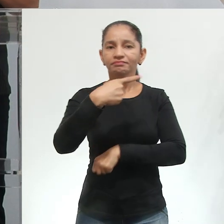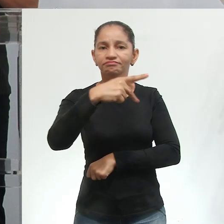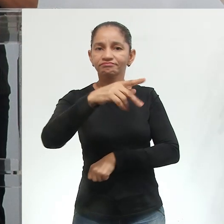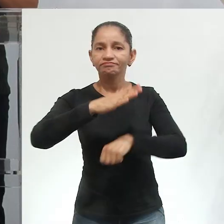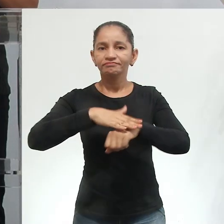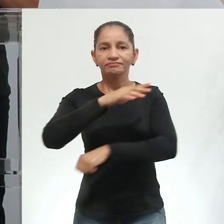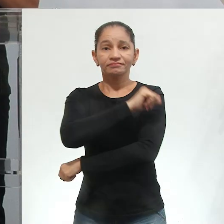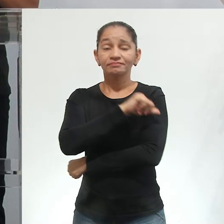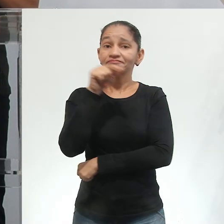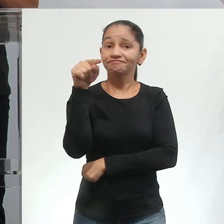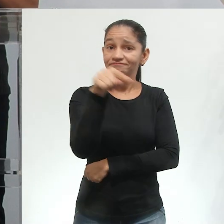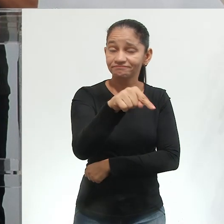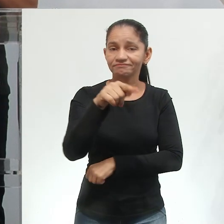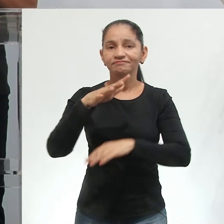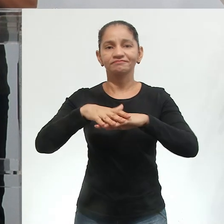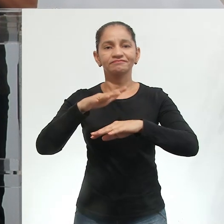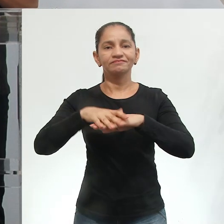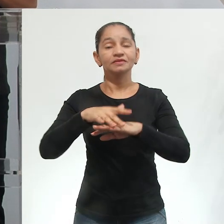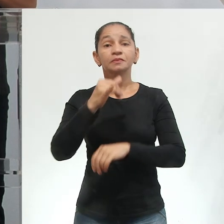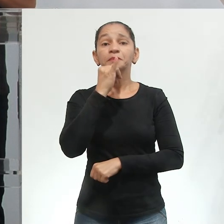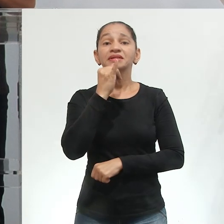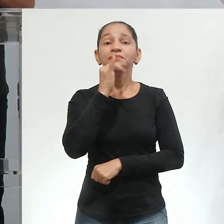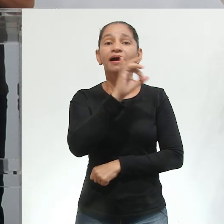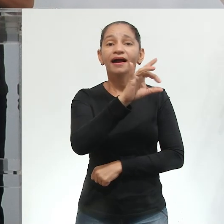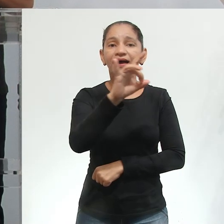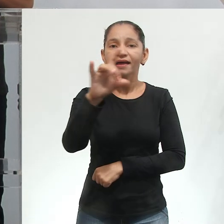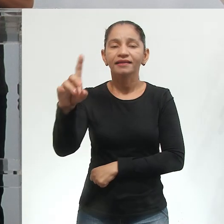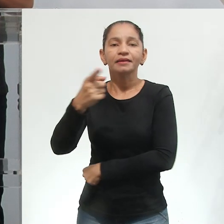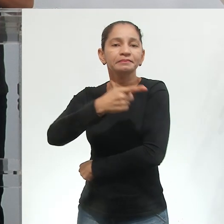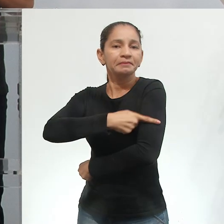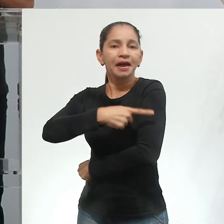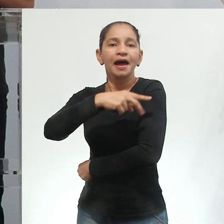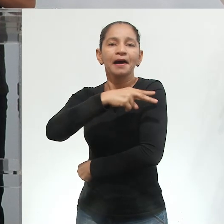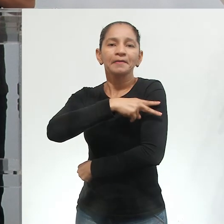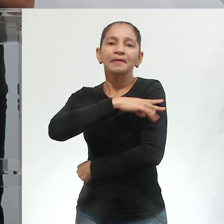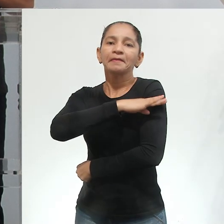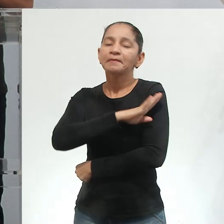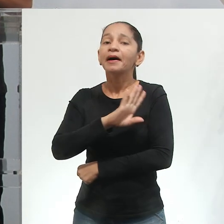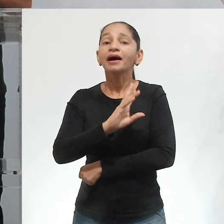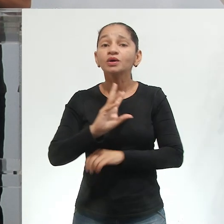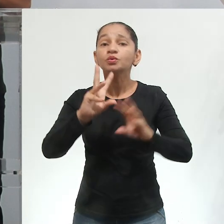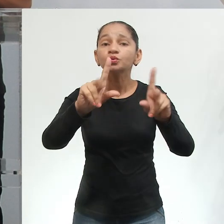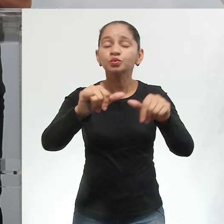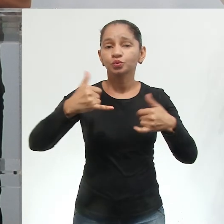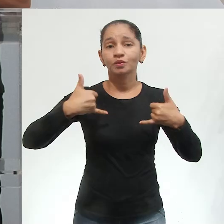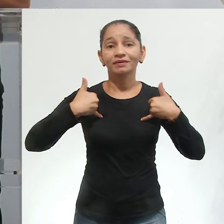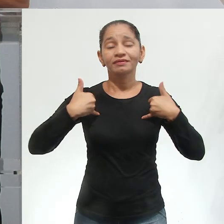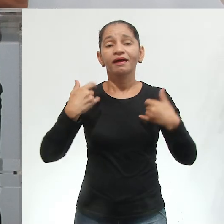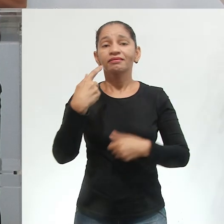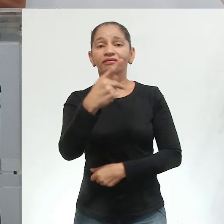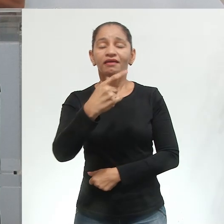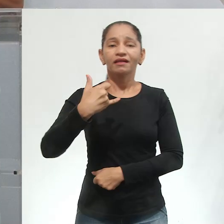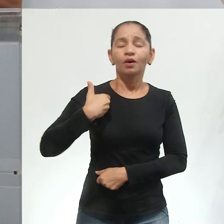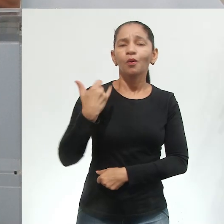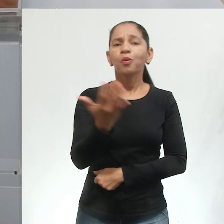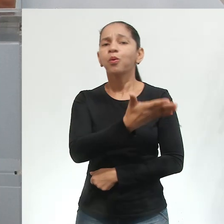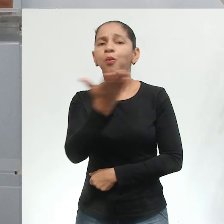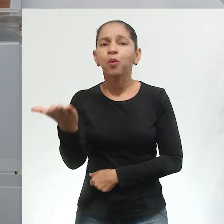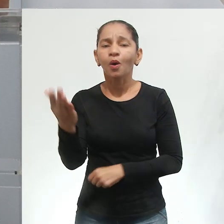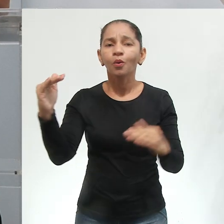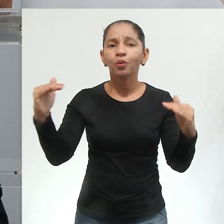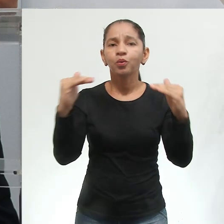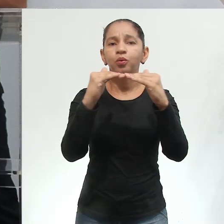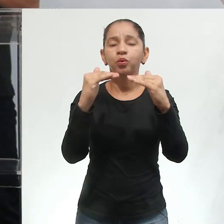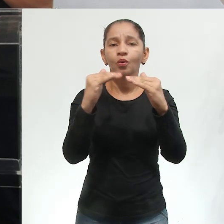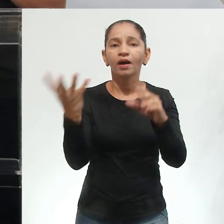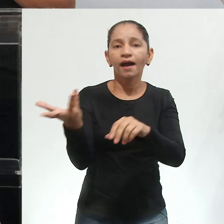que nós temos que trabalhar em matemática para cada série escolar, para cada idade que os nossos estudantes e